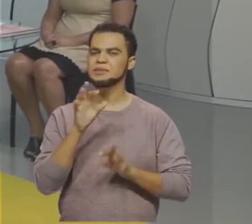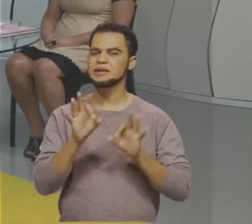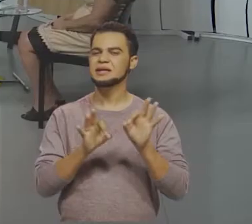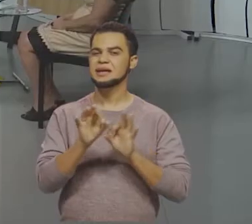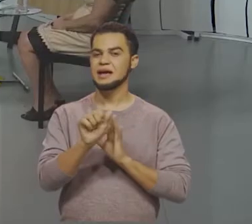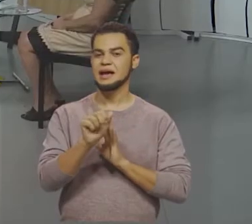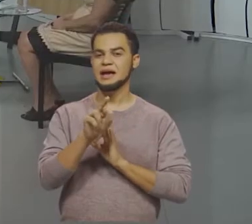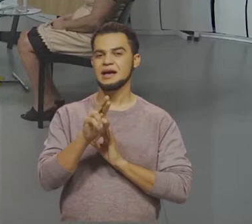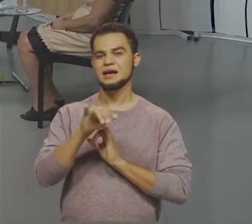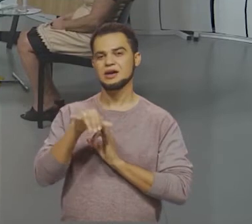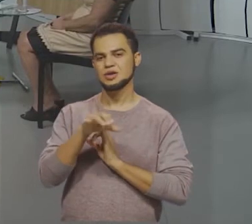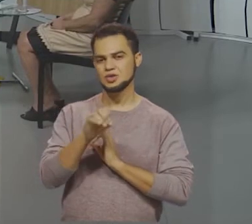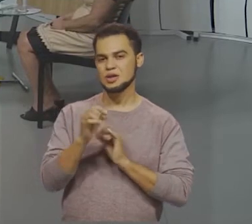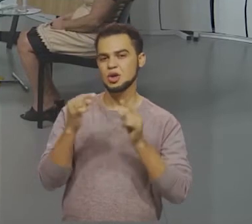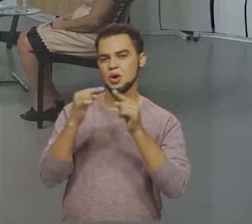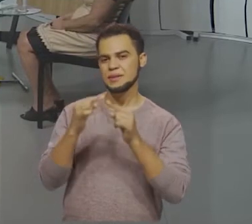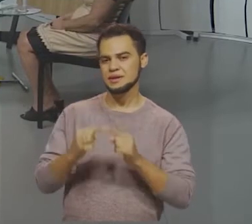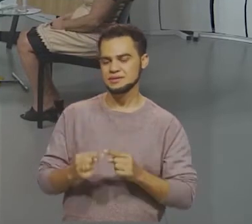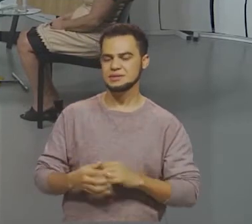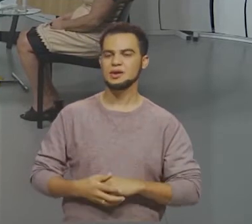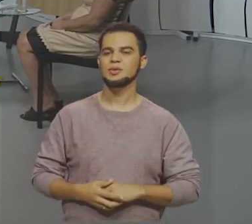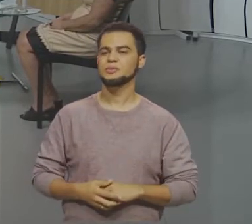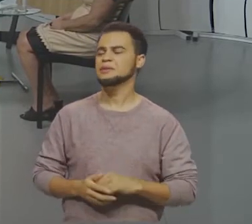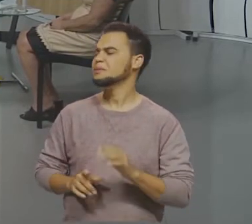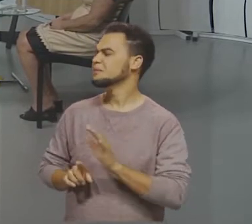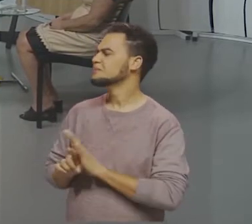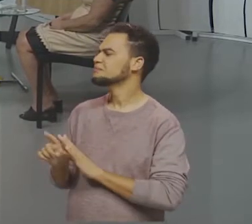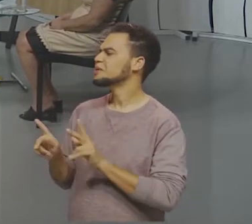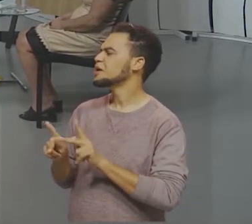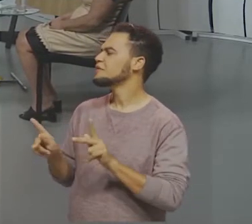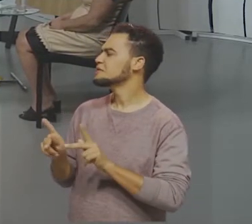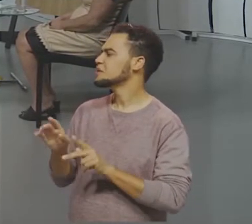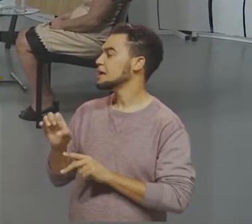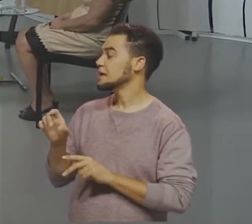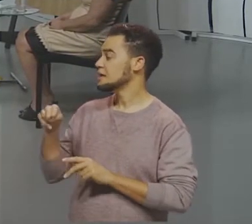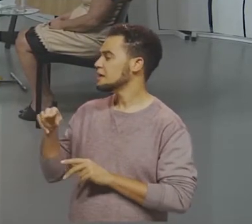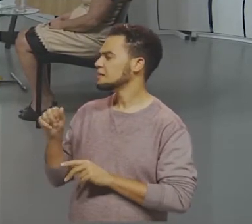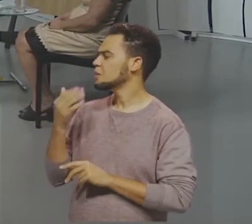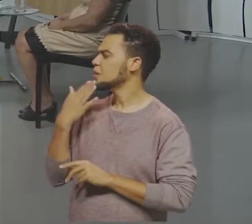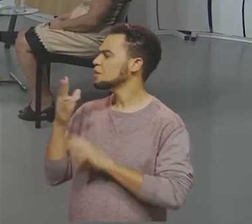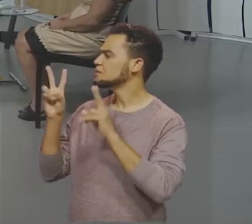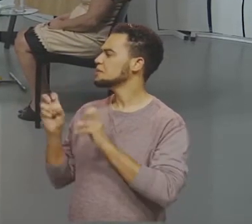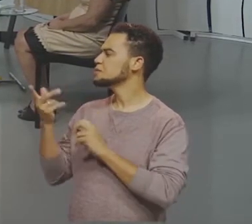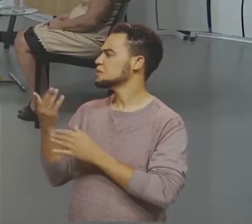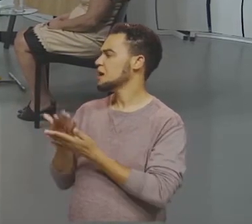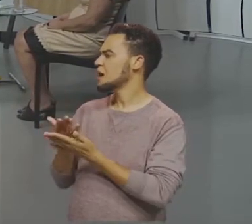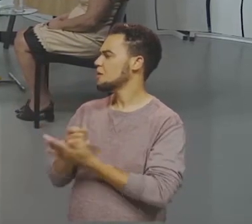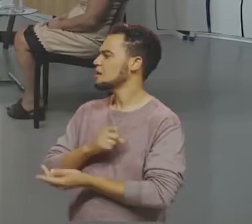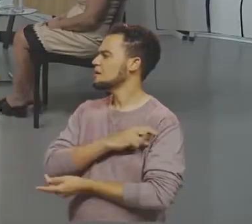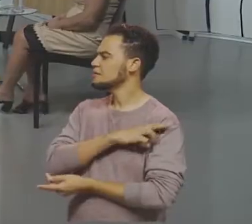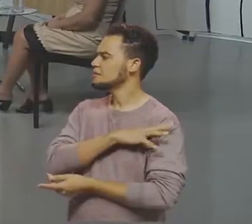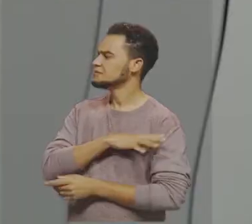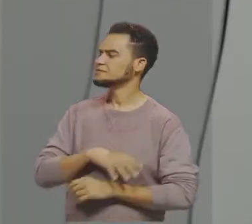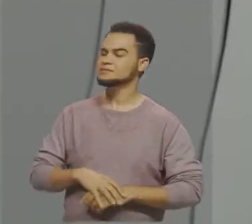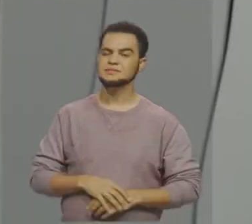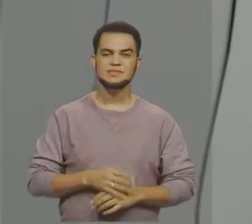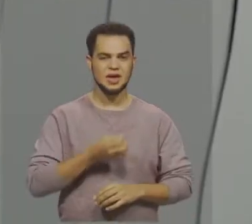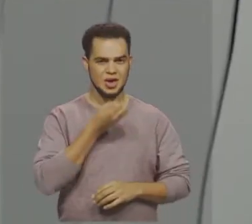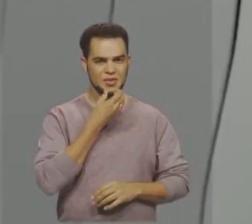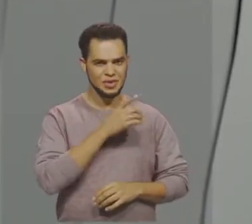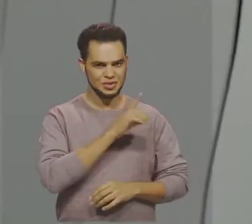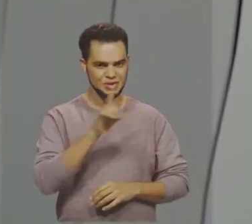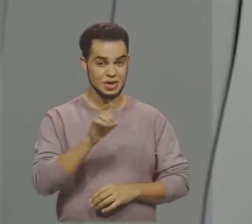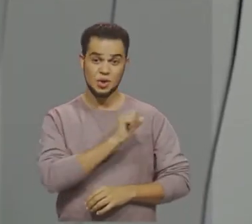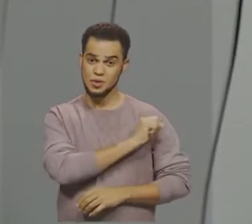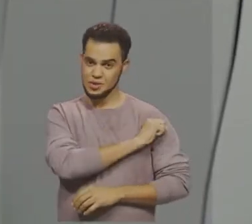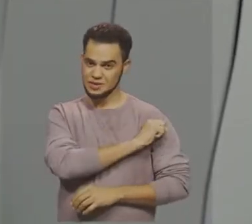Obrigada, professor Flávio. E no ensino fundamental, professora Eliana, quais foram os temas das suas aulas de hoje? Bom dia. No